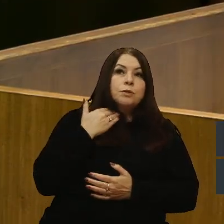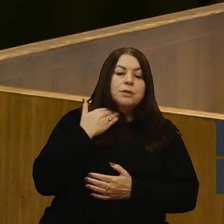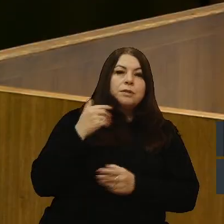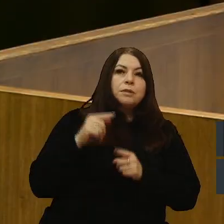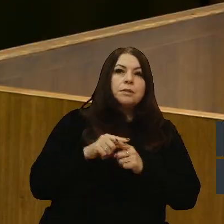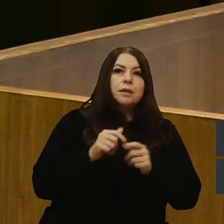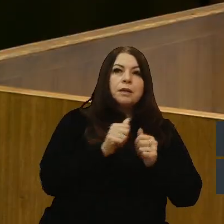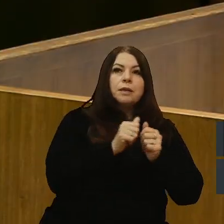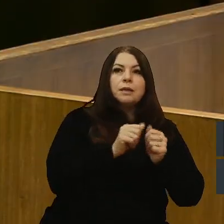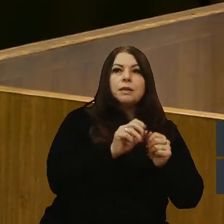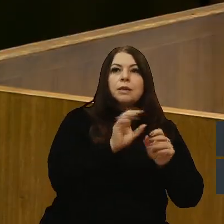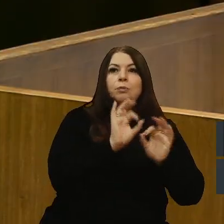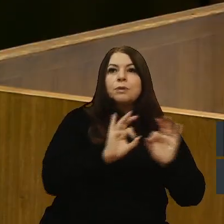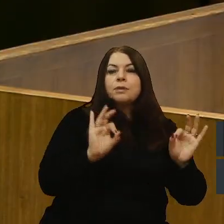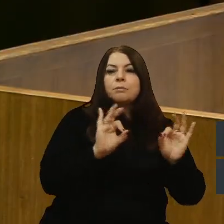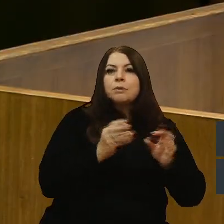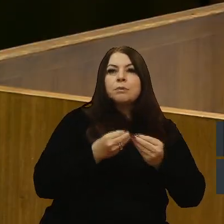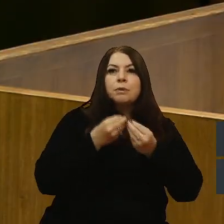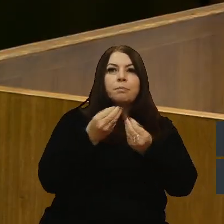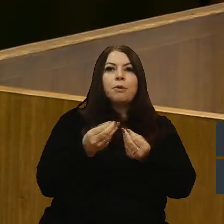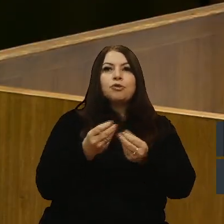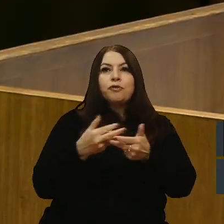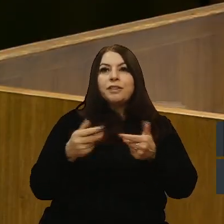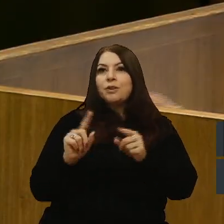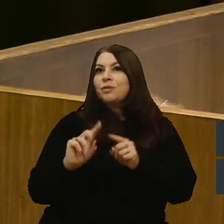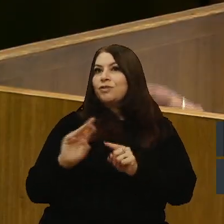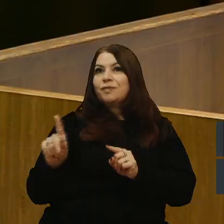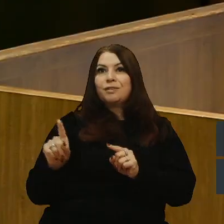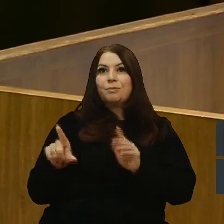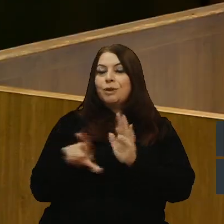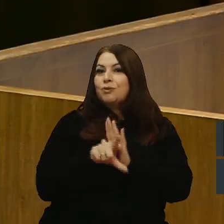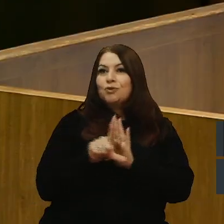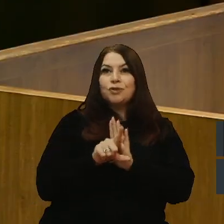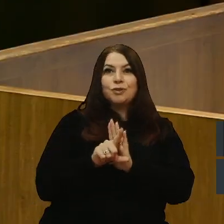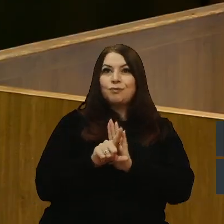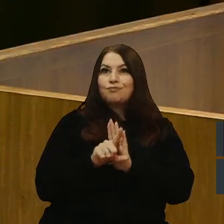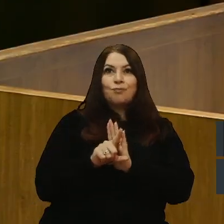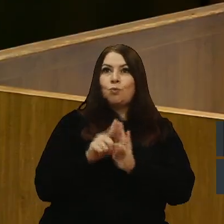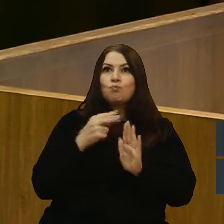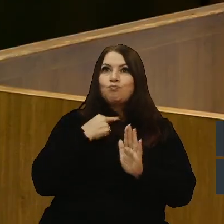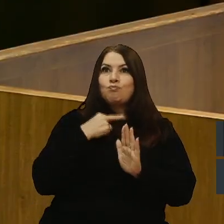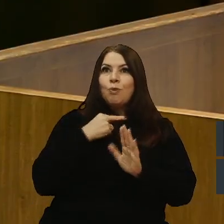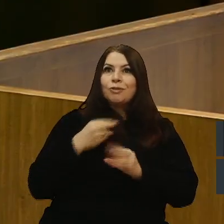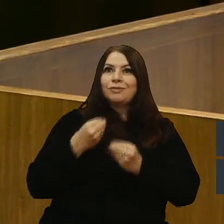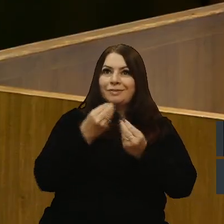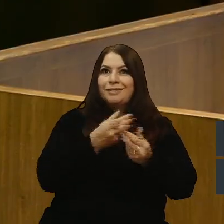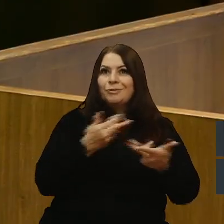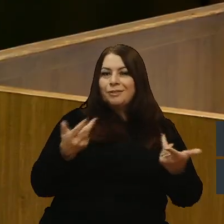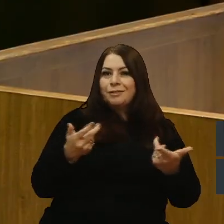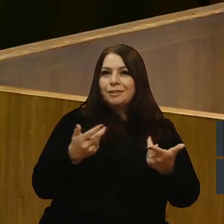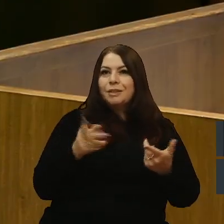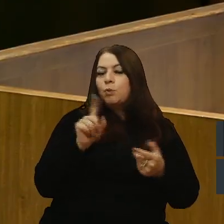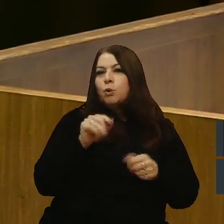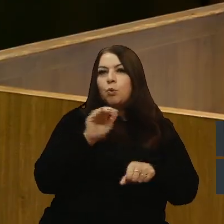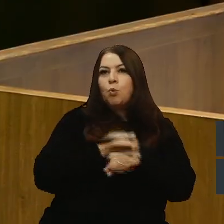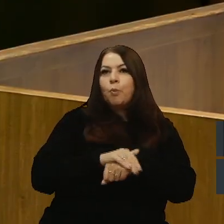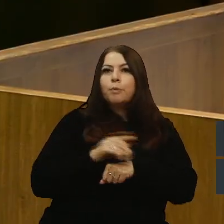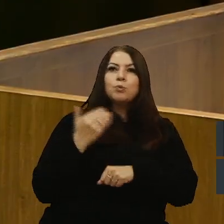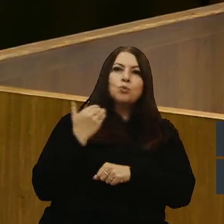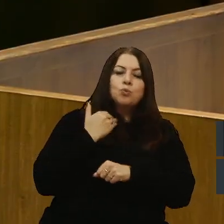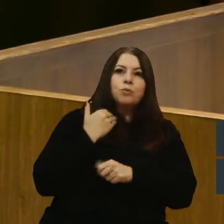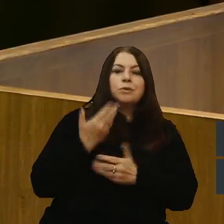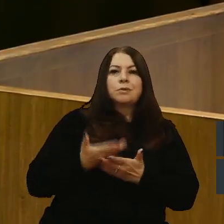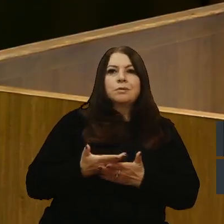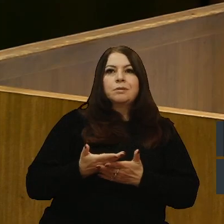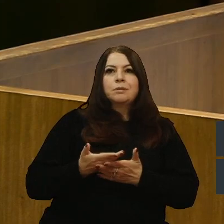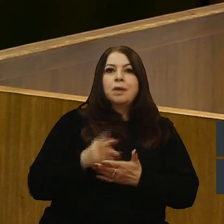feijão, ele não pode te oferecer caviar, porque a legislação não permite. Então, muitas vezes, não é culpa de um juiz